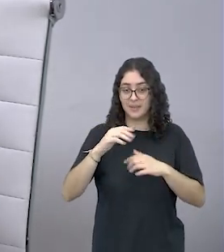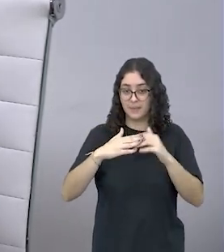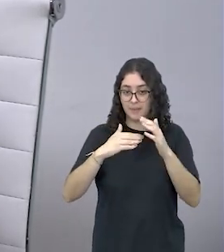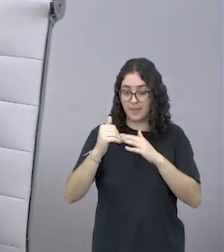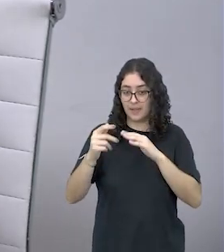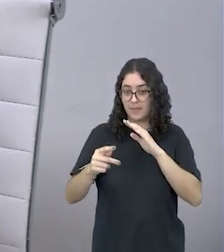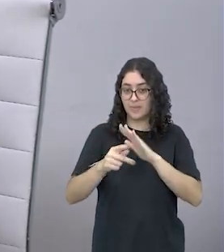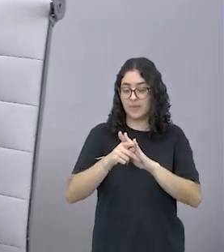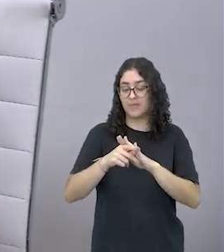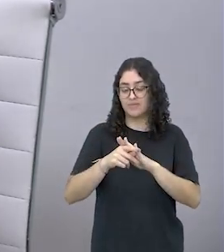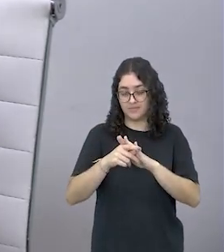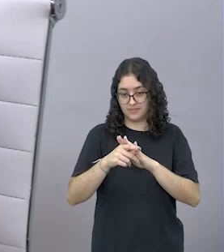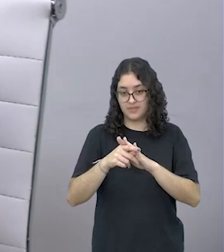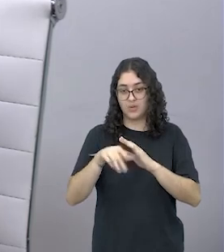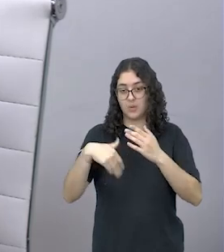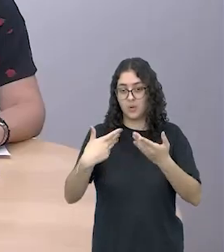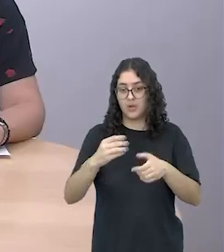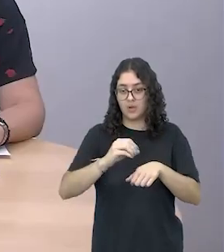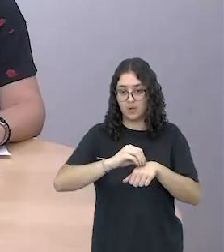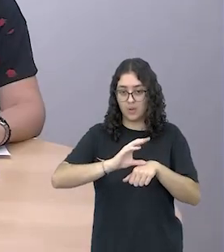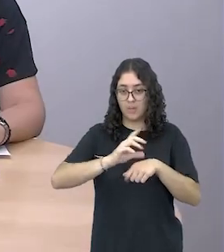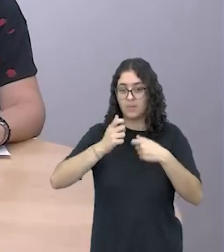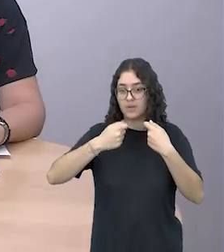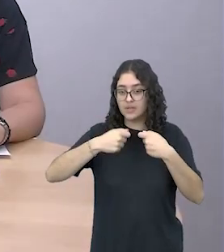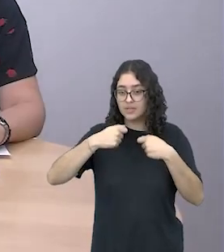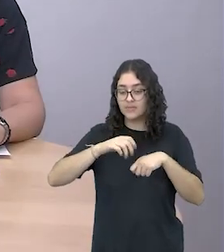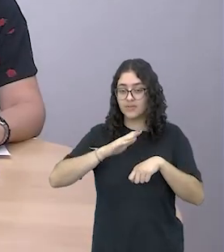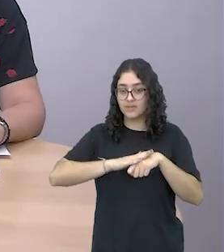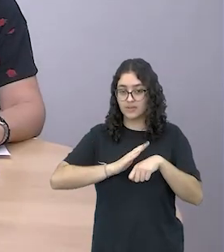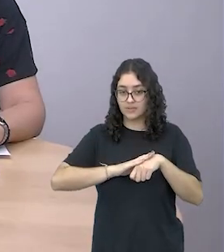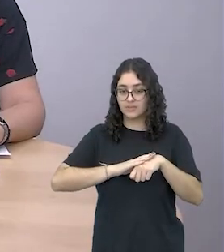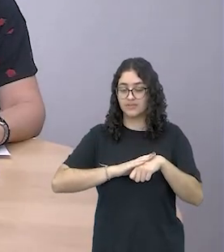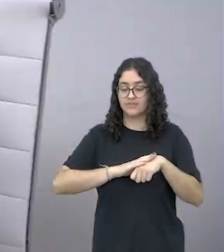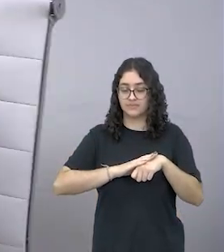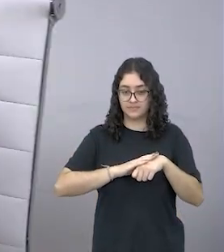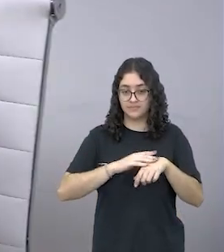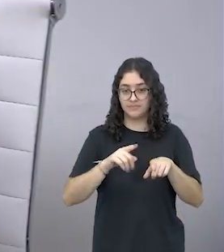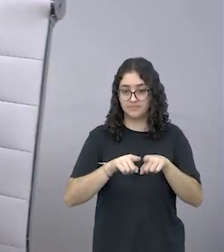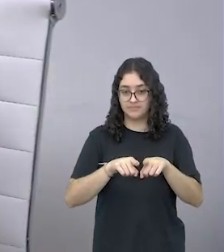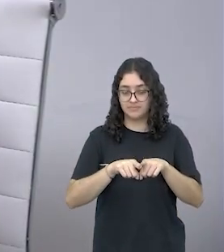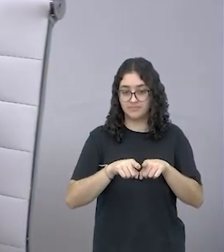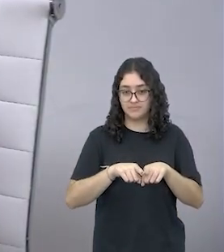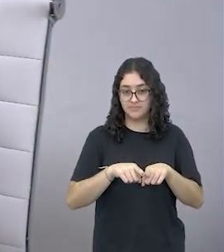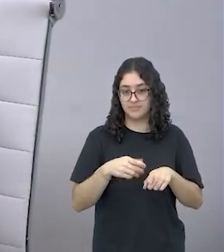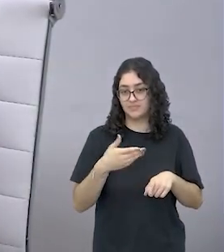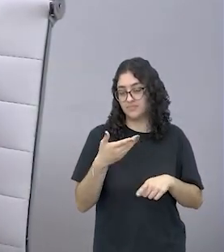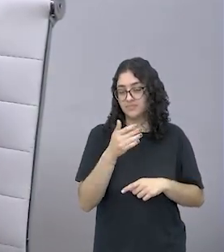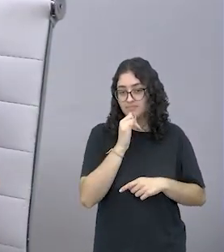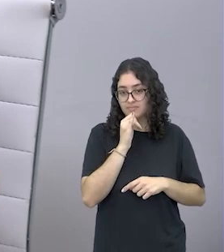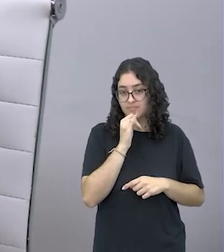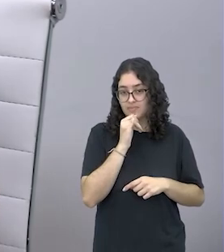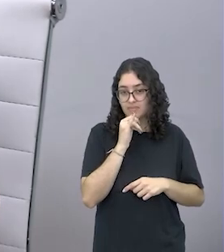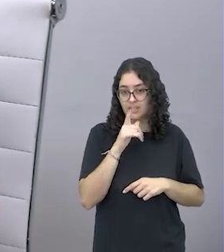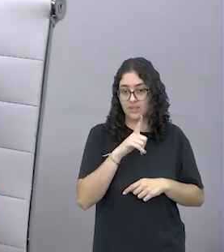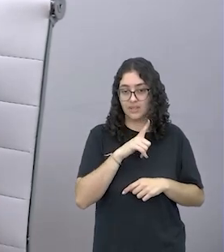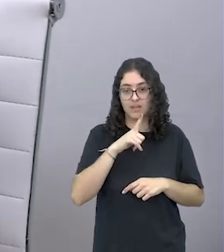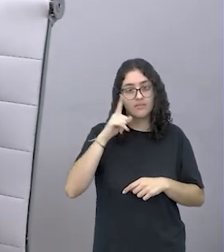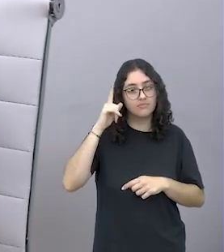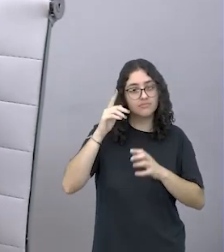do professor, quais os conhecimentos que ele deve estar movimentando, que ele deve estar, a sua parte